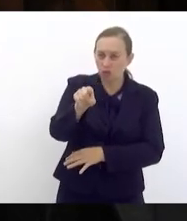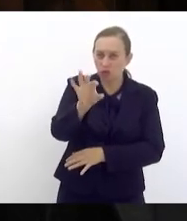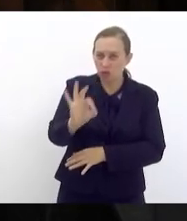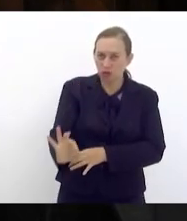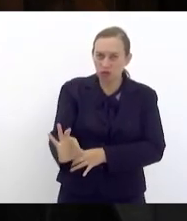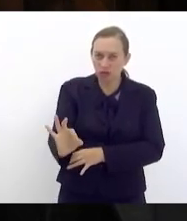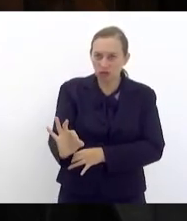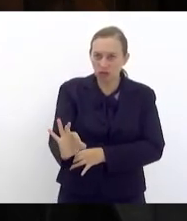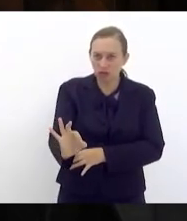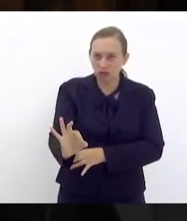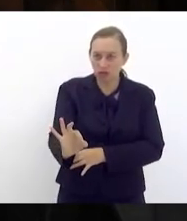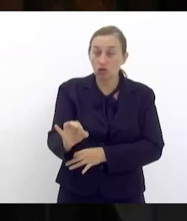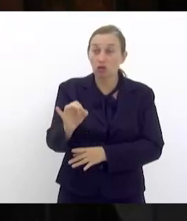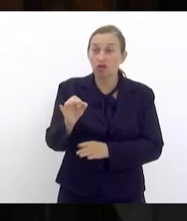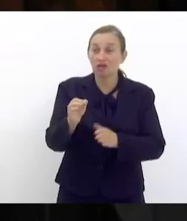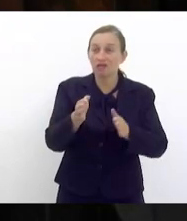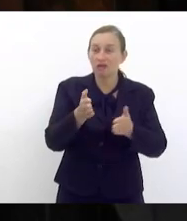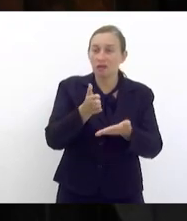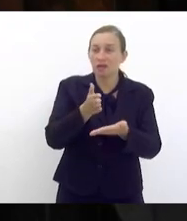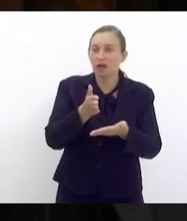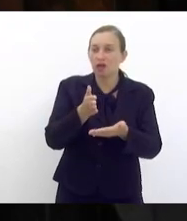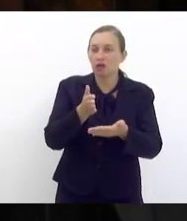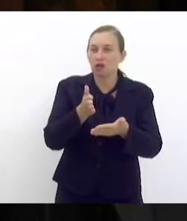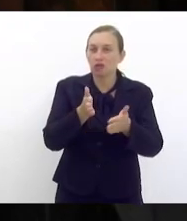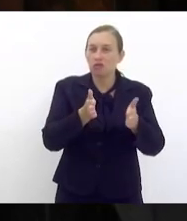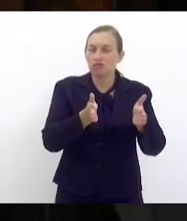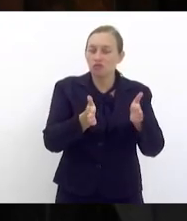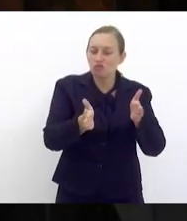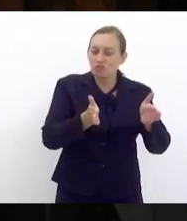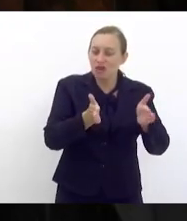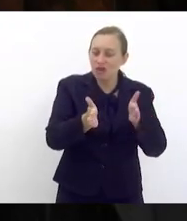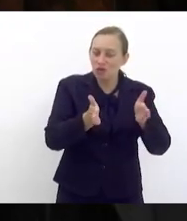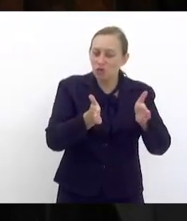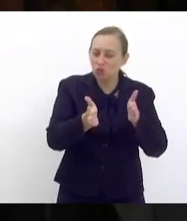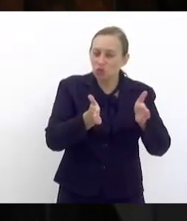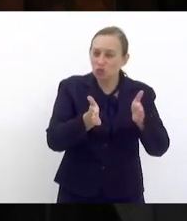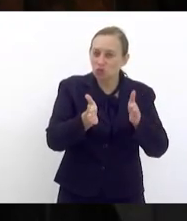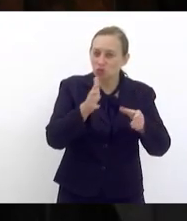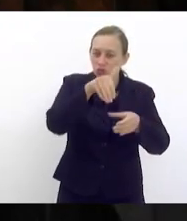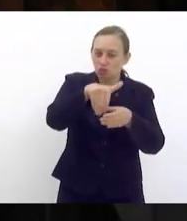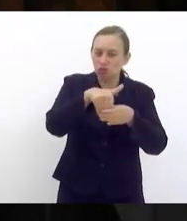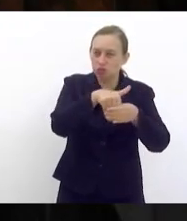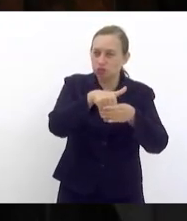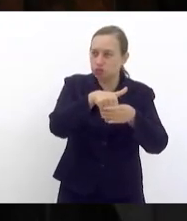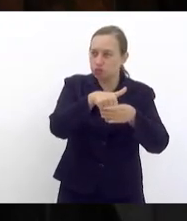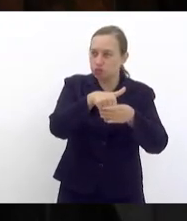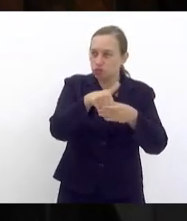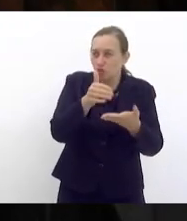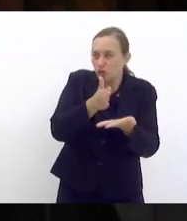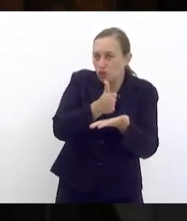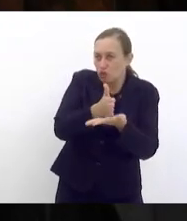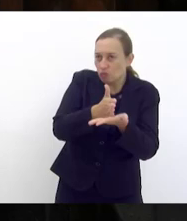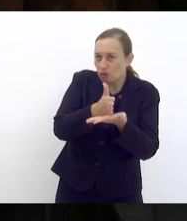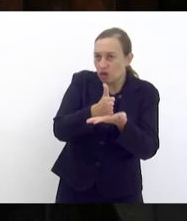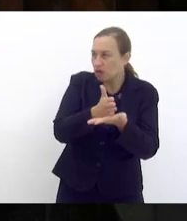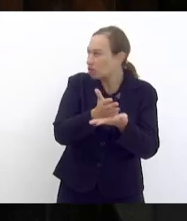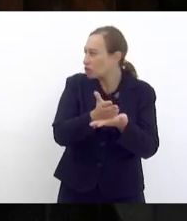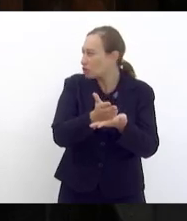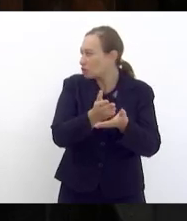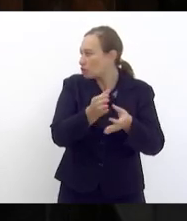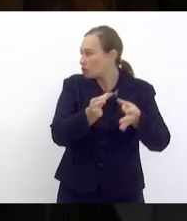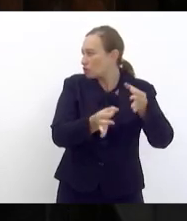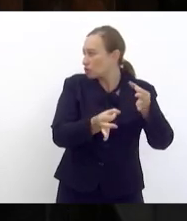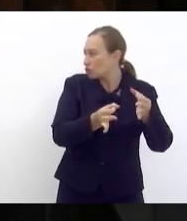percentuais no meio do período legislativo e no meio do orçamento